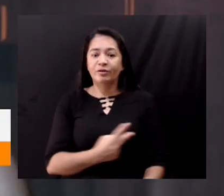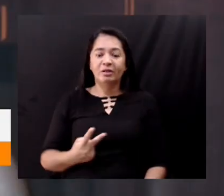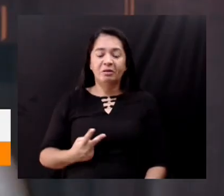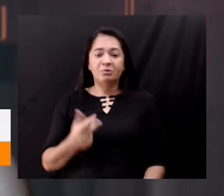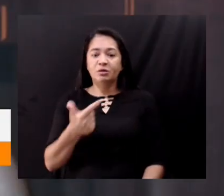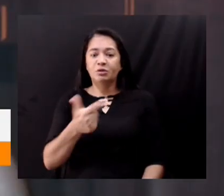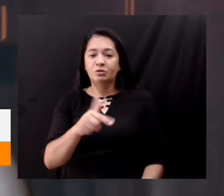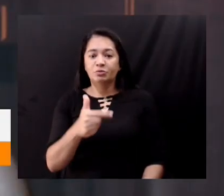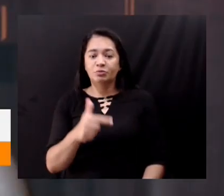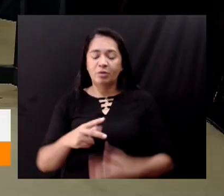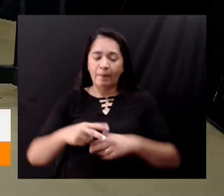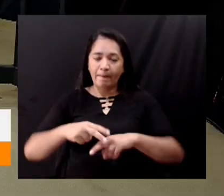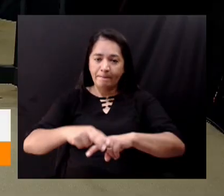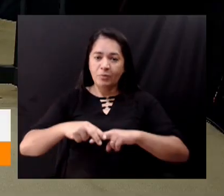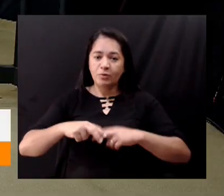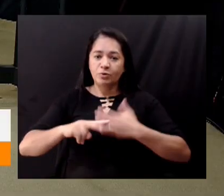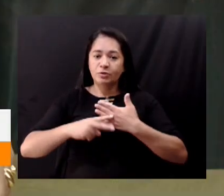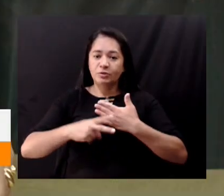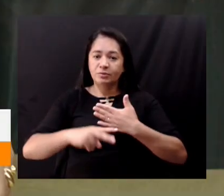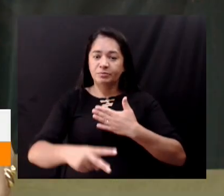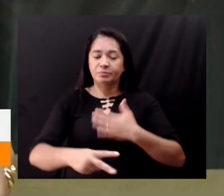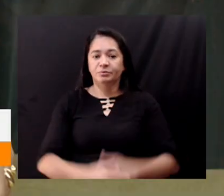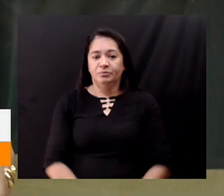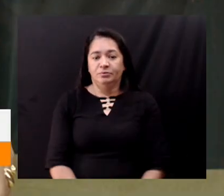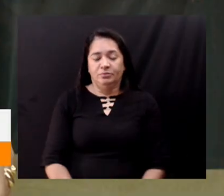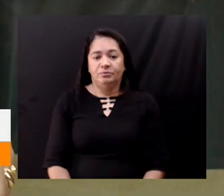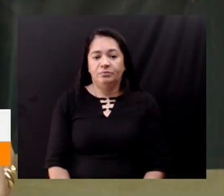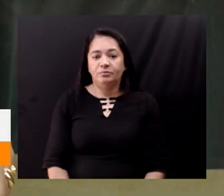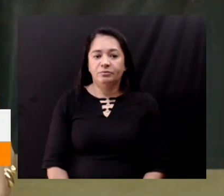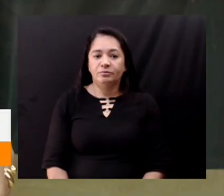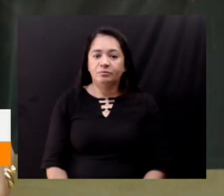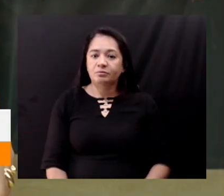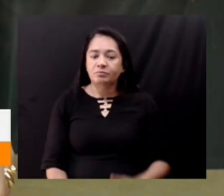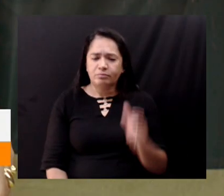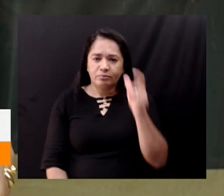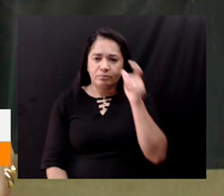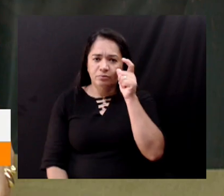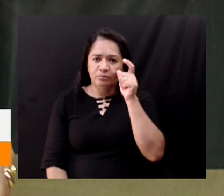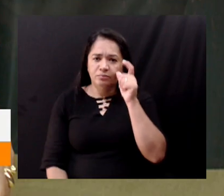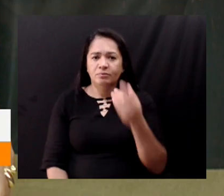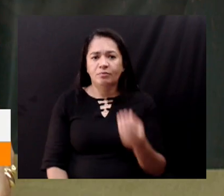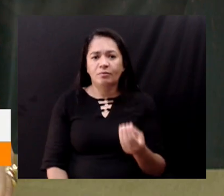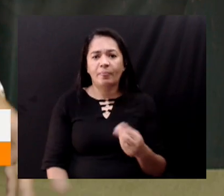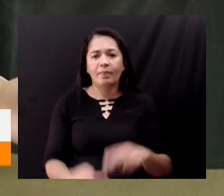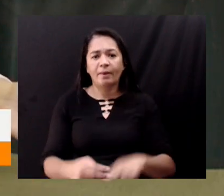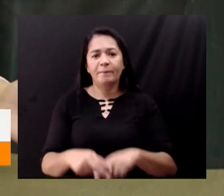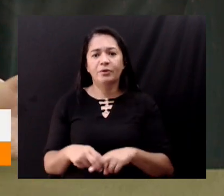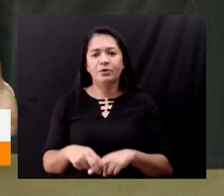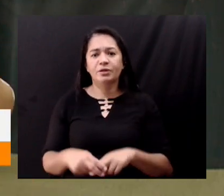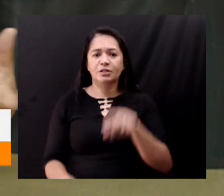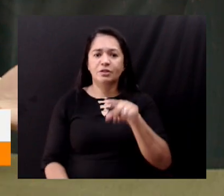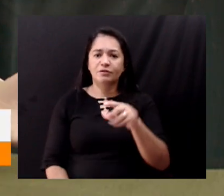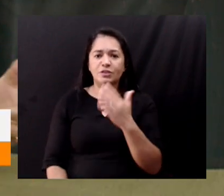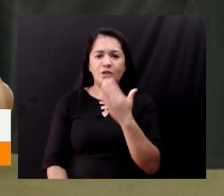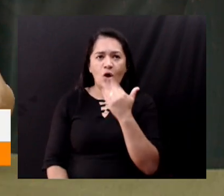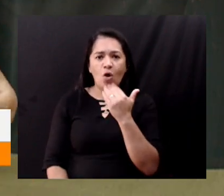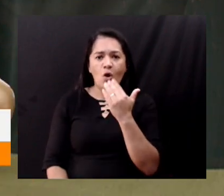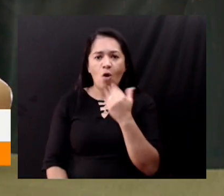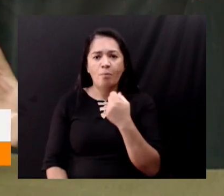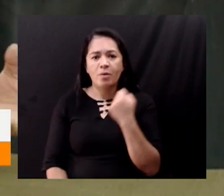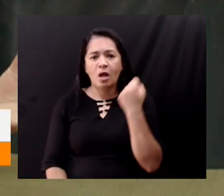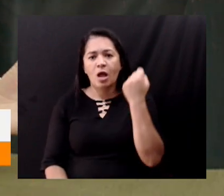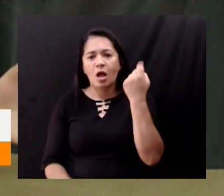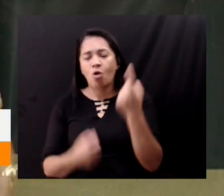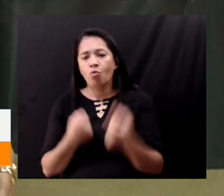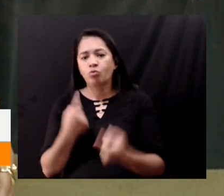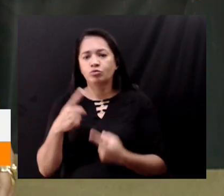consequências. Poxa vida, né, é interessante isso. É por isso que você come coisas, assim, que, né, são alimentos